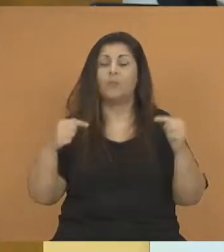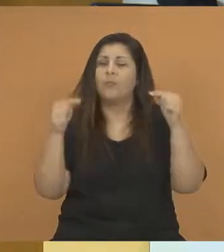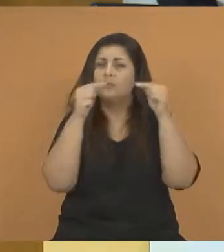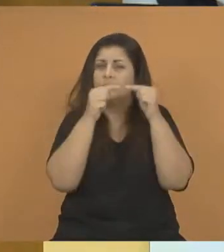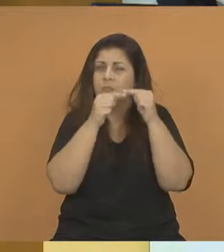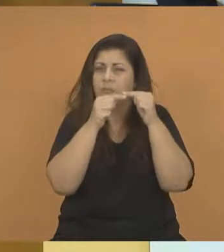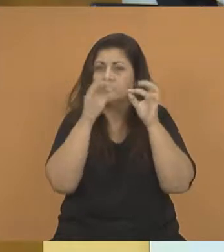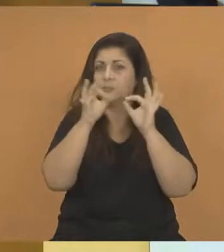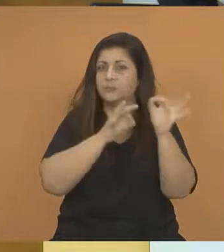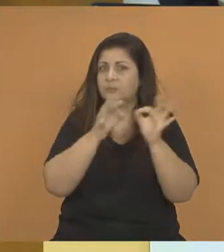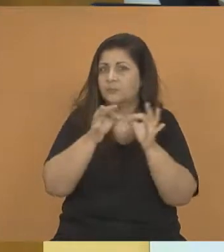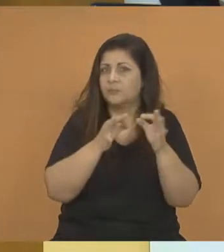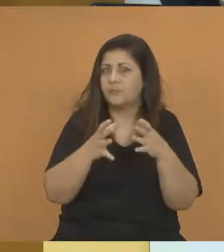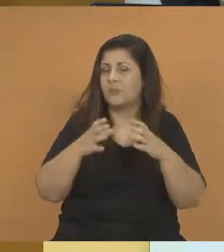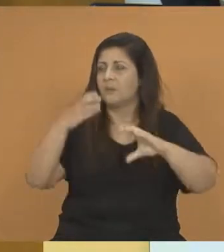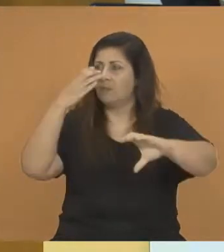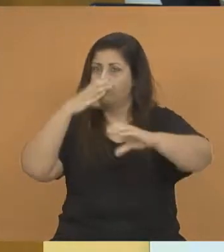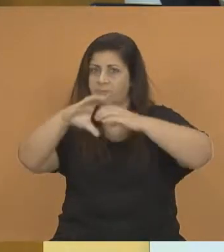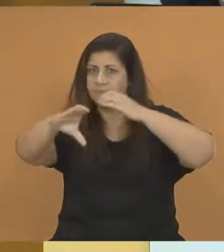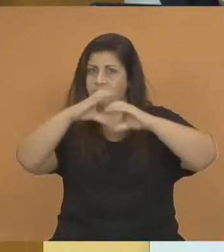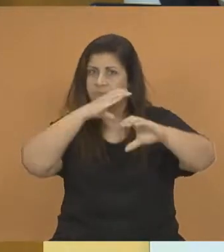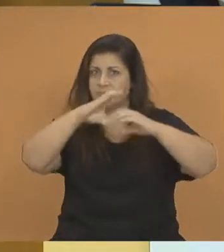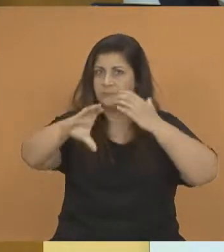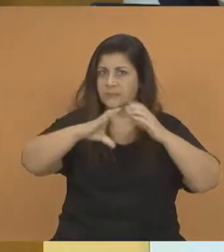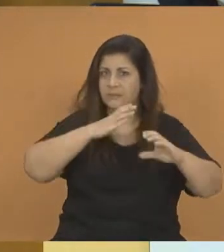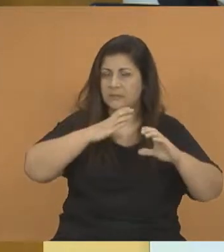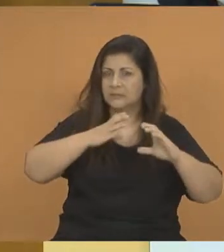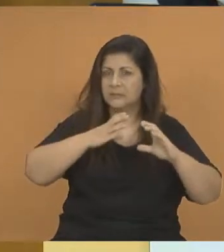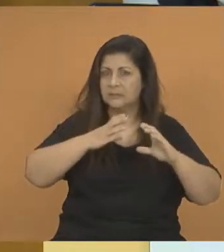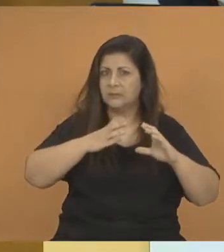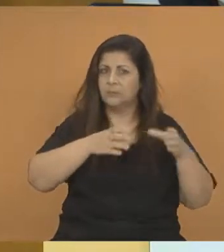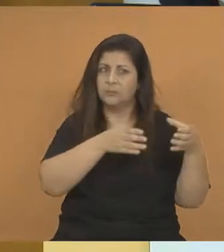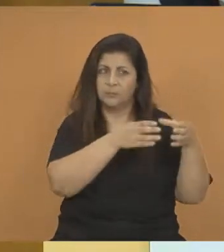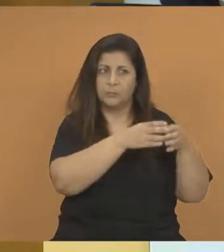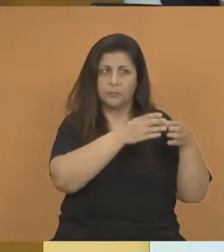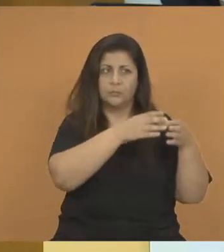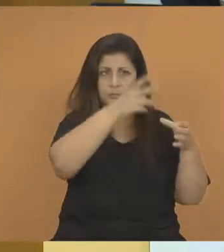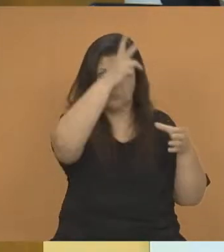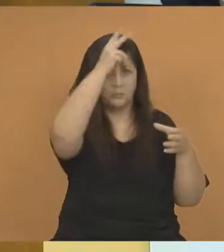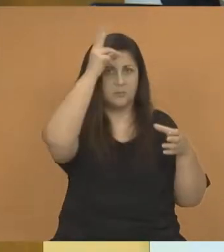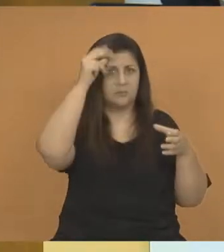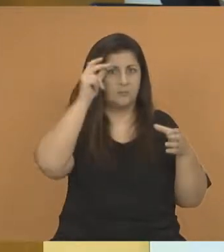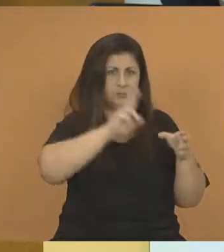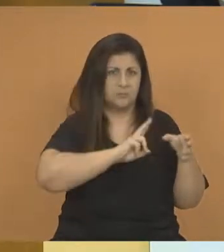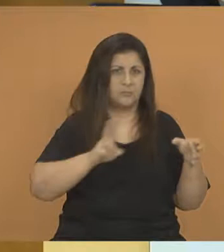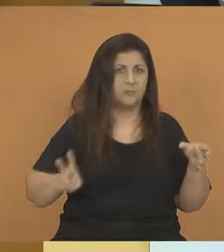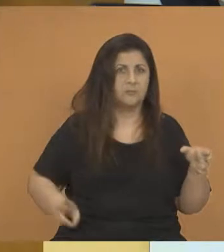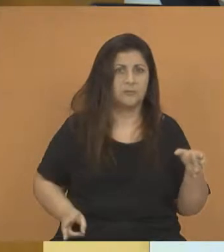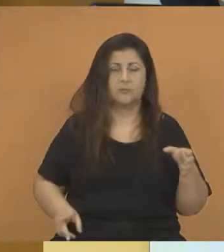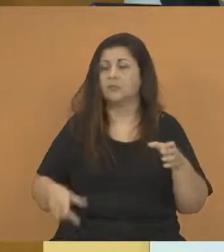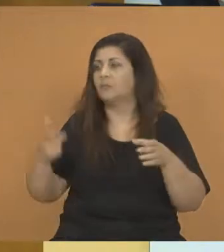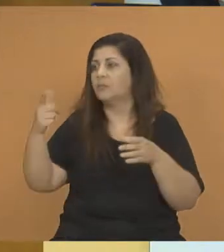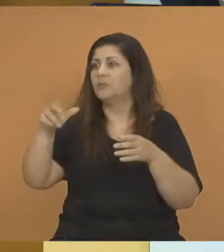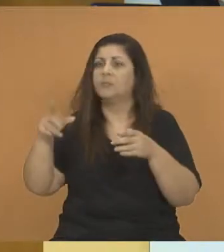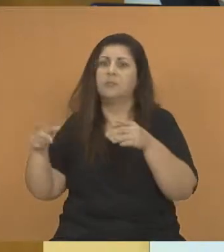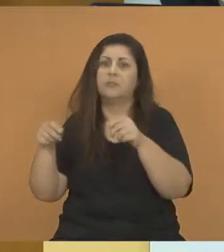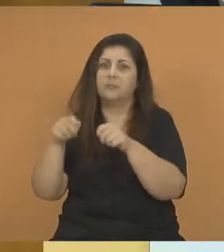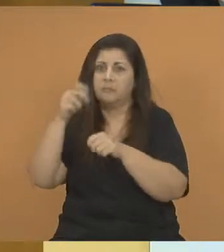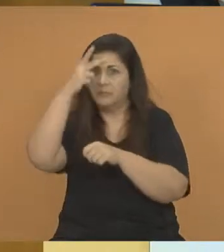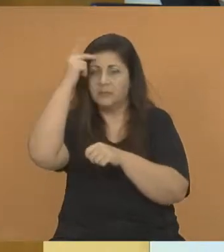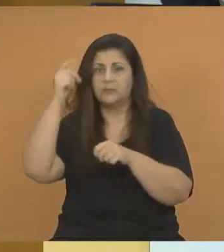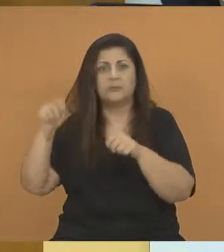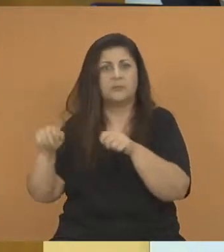estabelecer um canal de comunicação entre o Poder Legislativo e todos os segmentos do esporte da cidade, com vistas